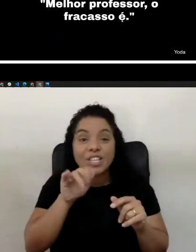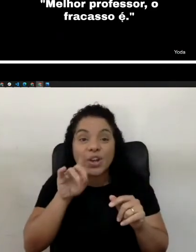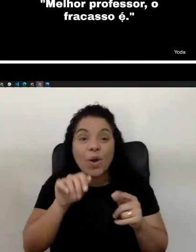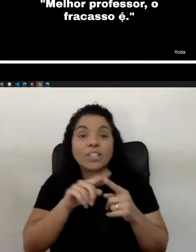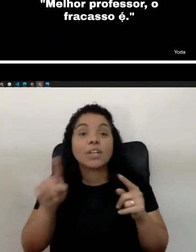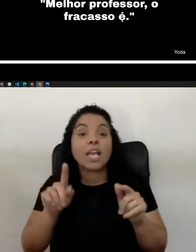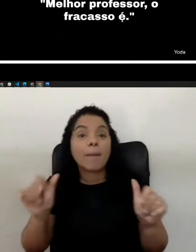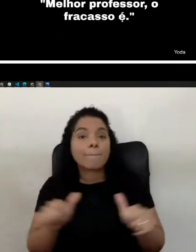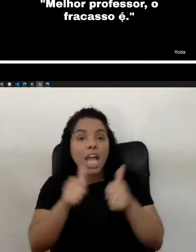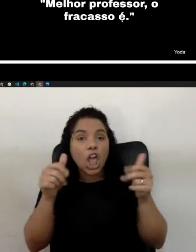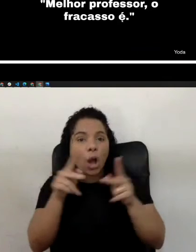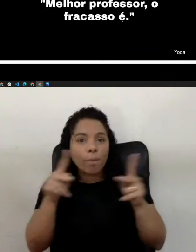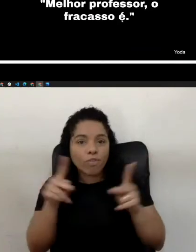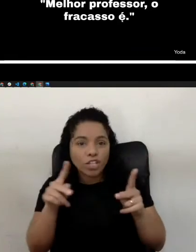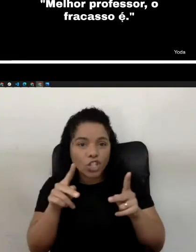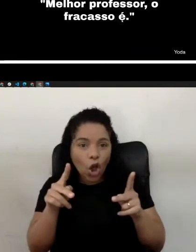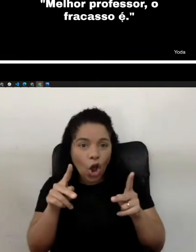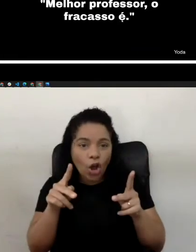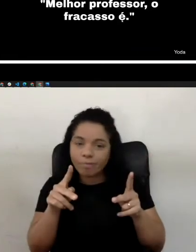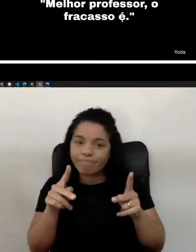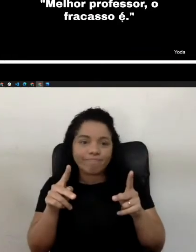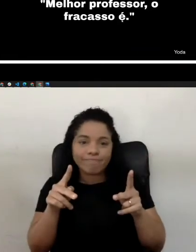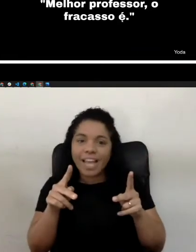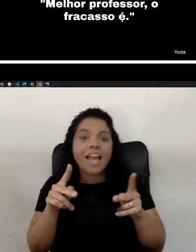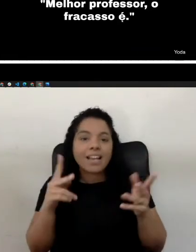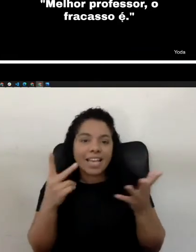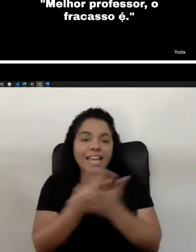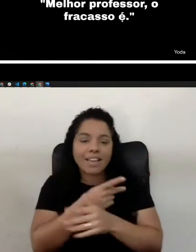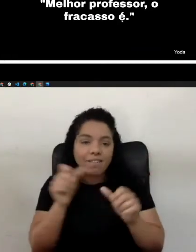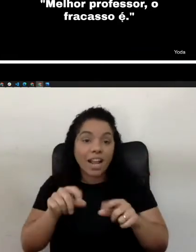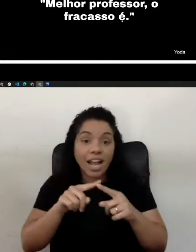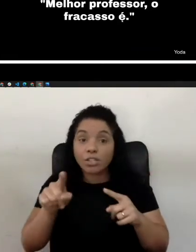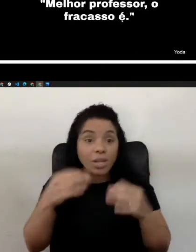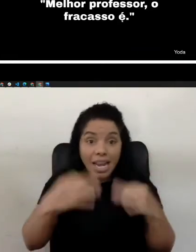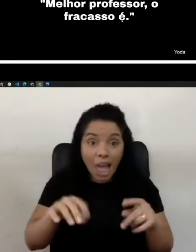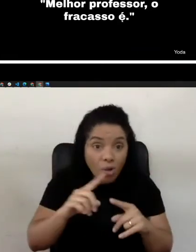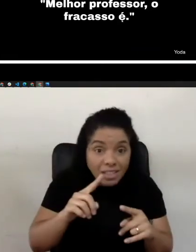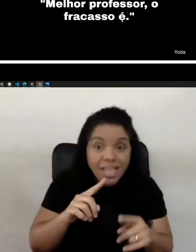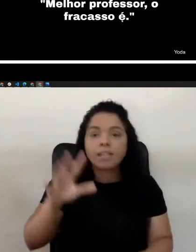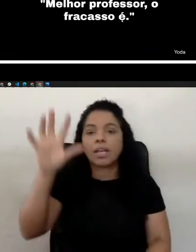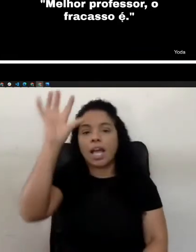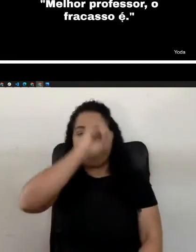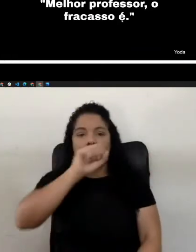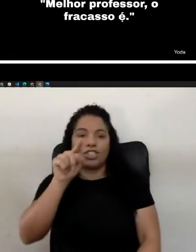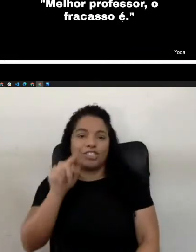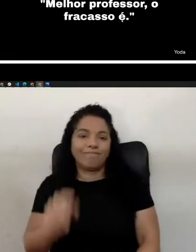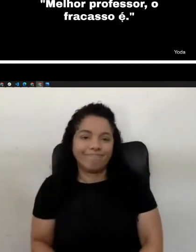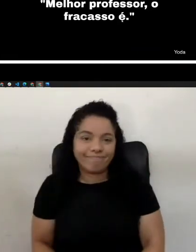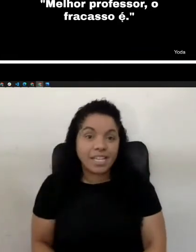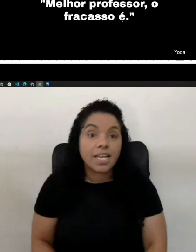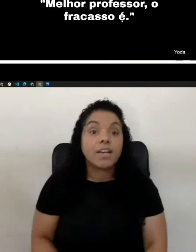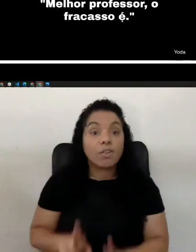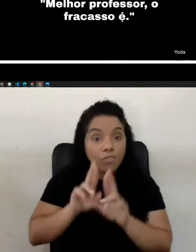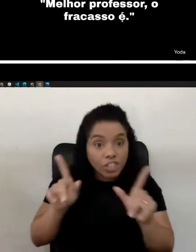é. Não deu certo? Aprendi. Vamos fazer diferente. Não deu